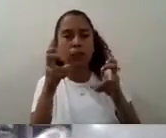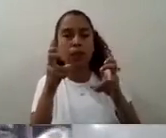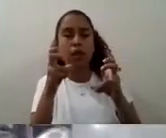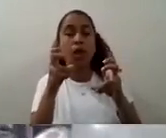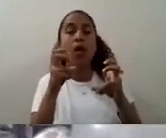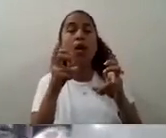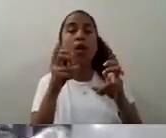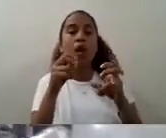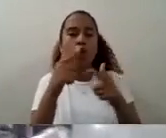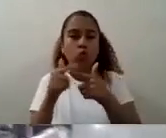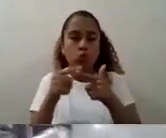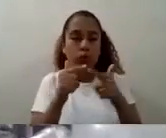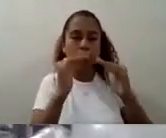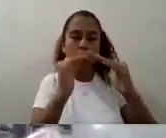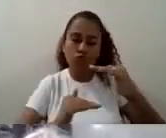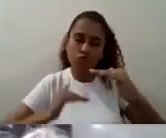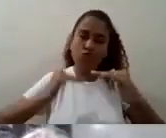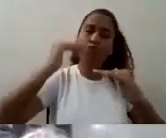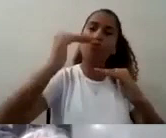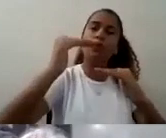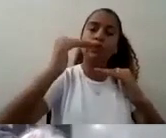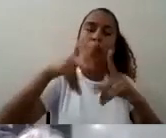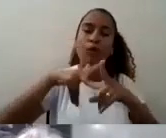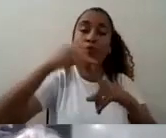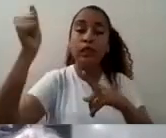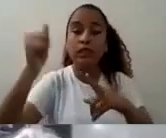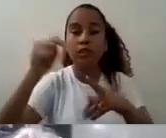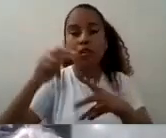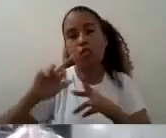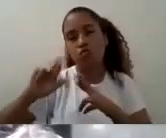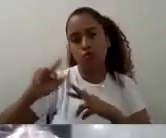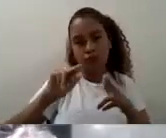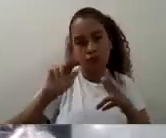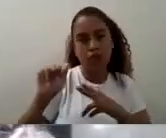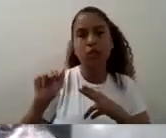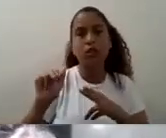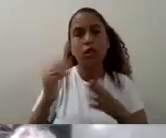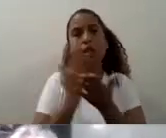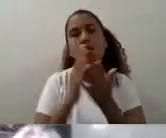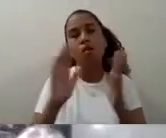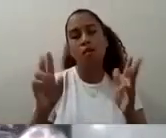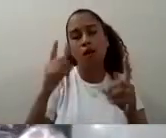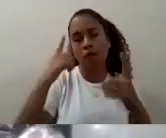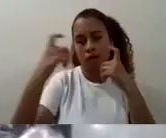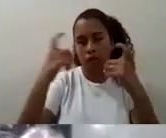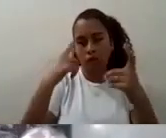através do diálogo amoroso, testemunhando a unidade na diversidade. Adiante.